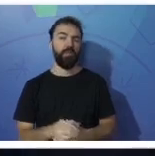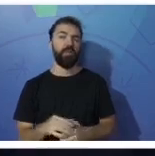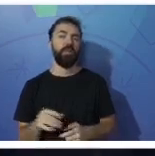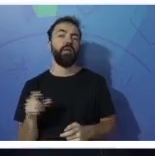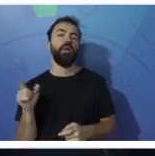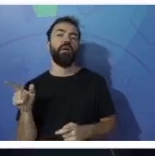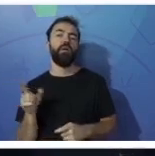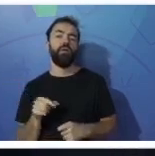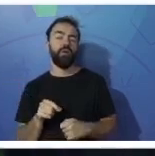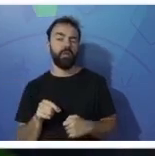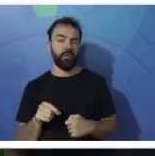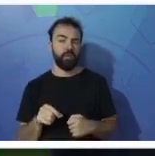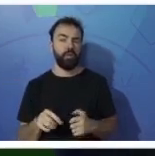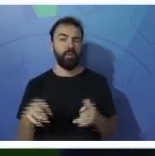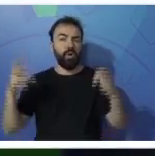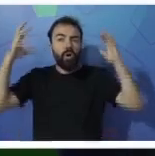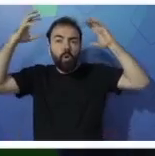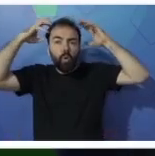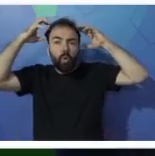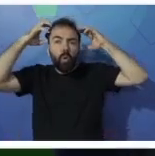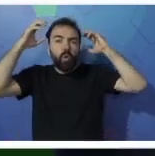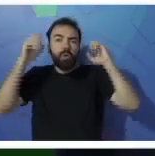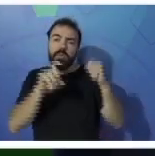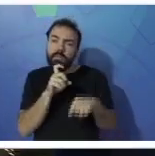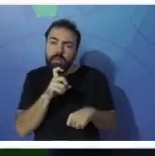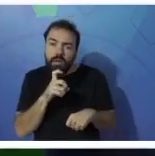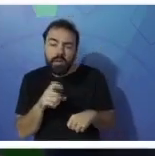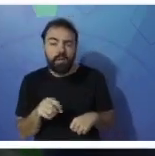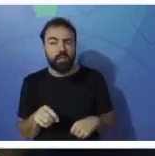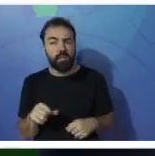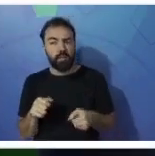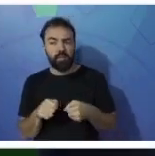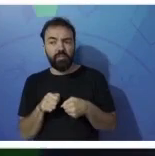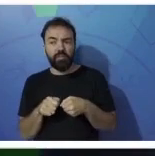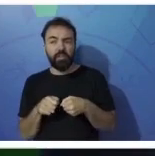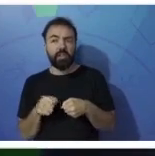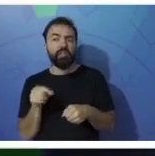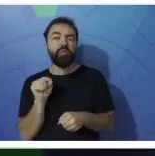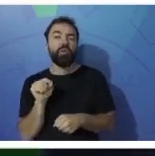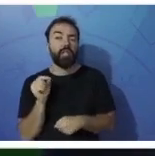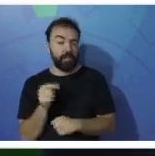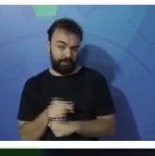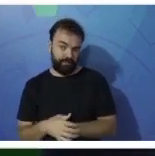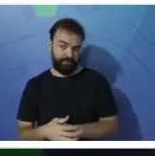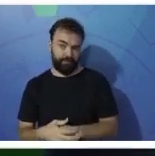Qual é a atividade que o urso polar exercia? Olha lá o ursinho, que